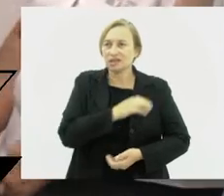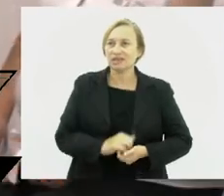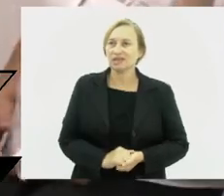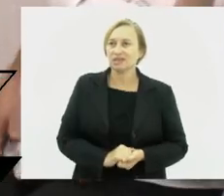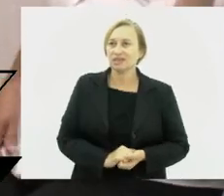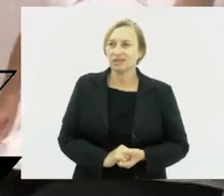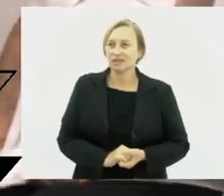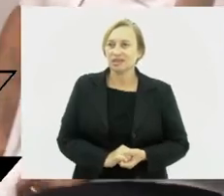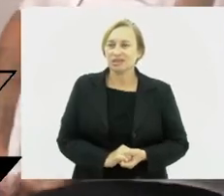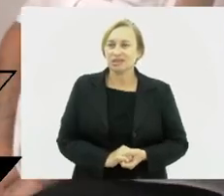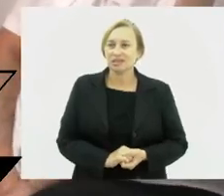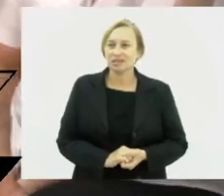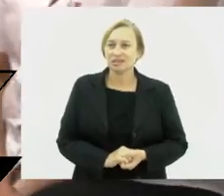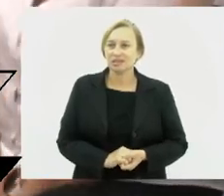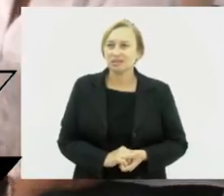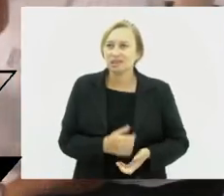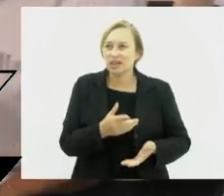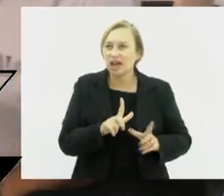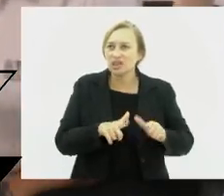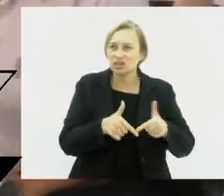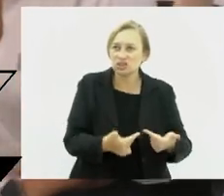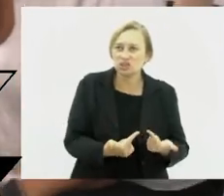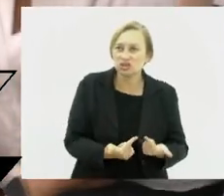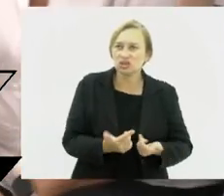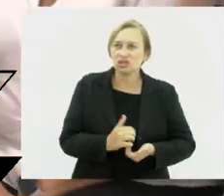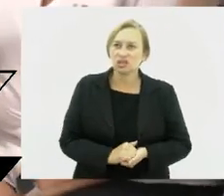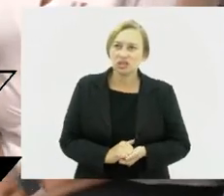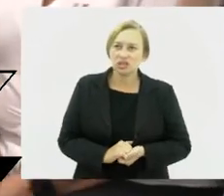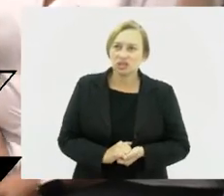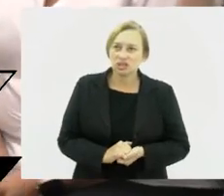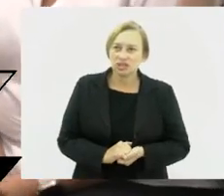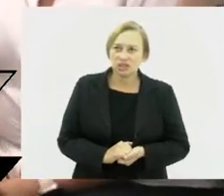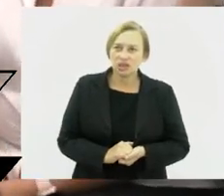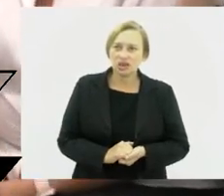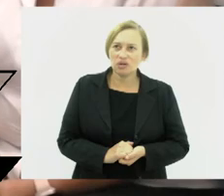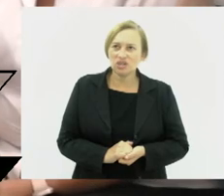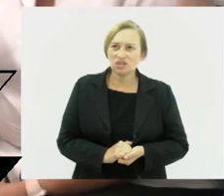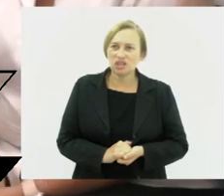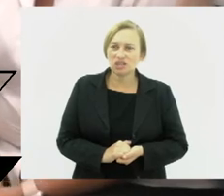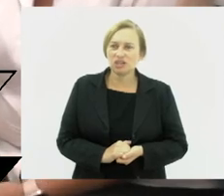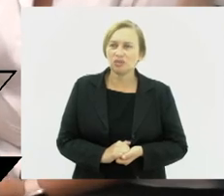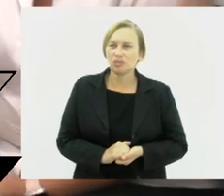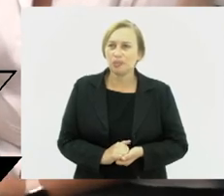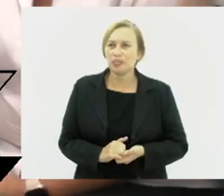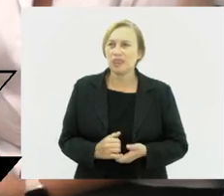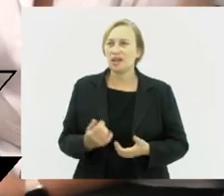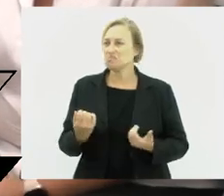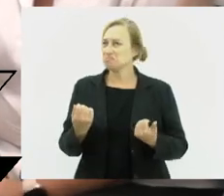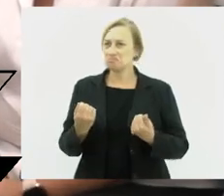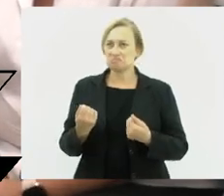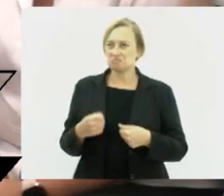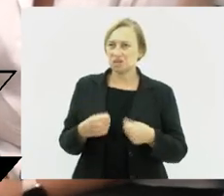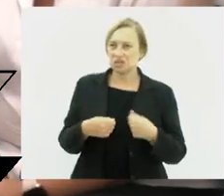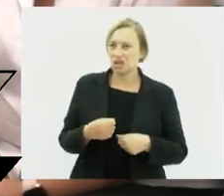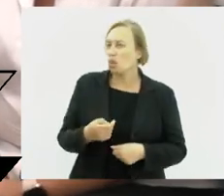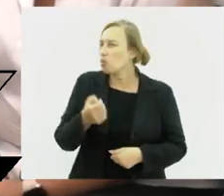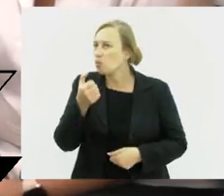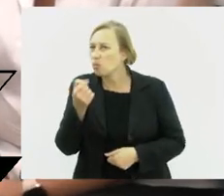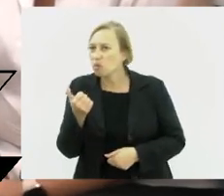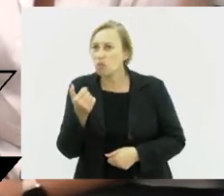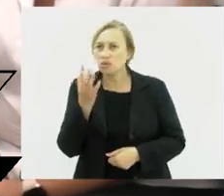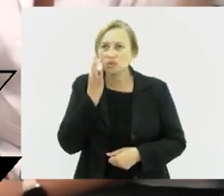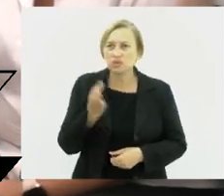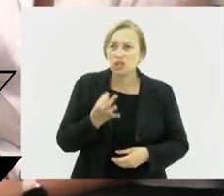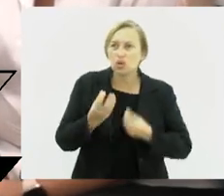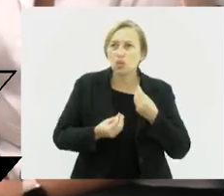Como é que a gente age naquela cena? É isso que acho que está precisando se precisar um pouco. Eu não sei se via decreto, eu não sei de que forma que a